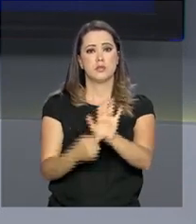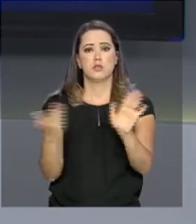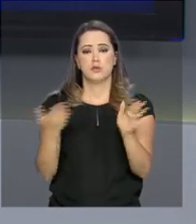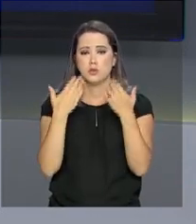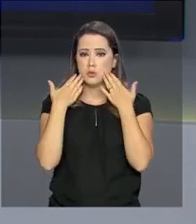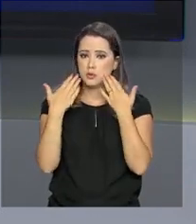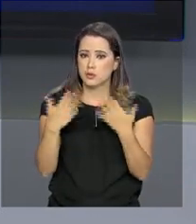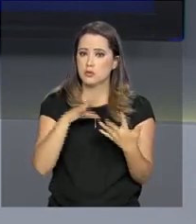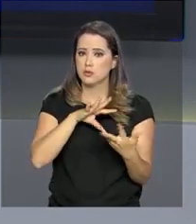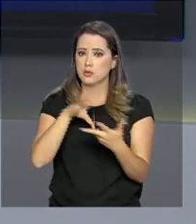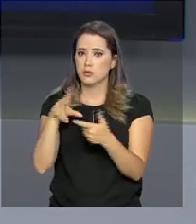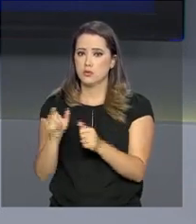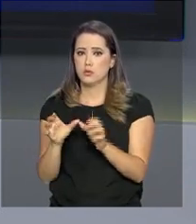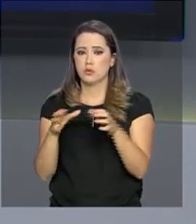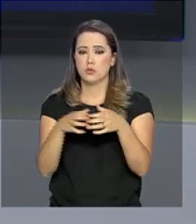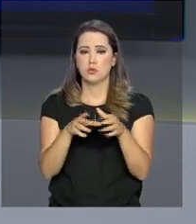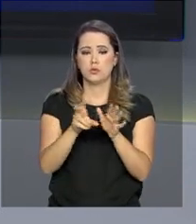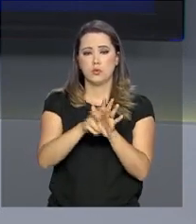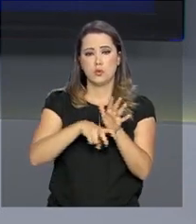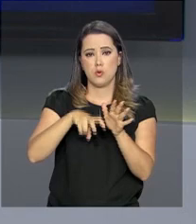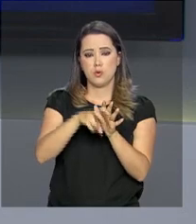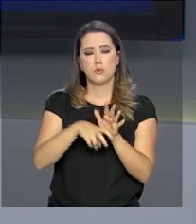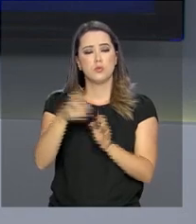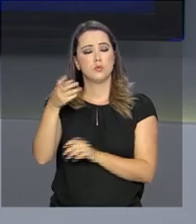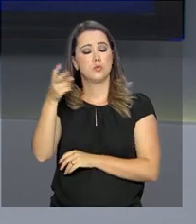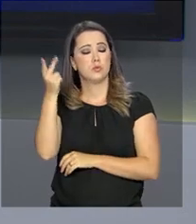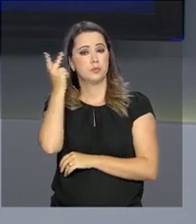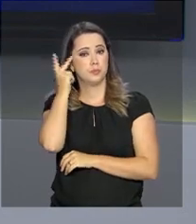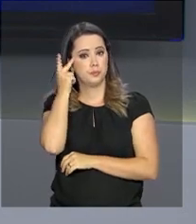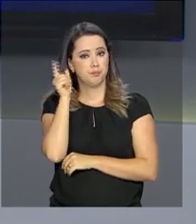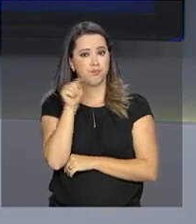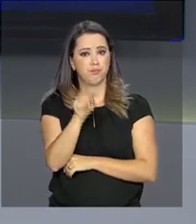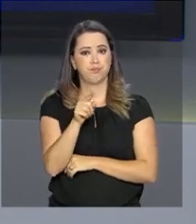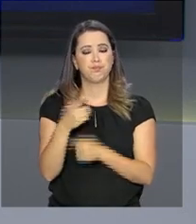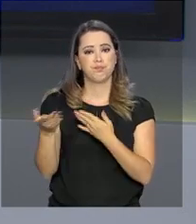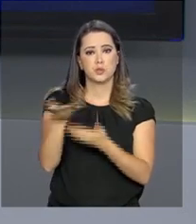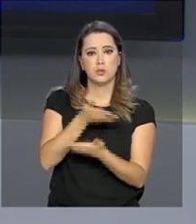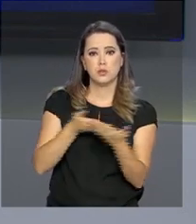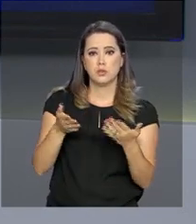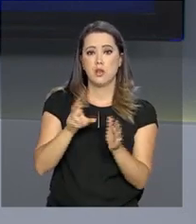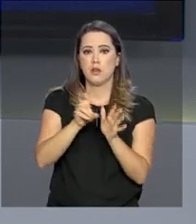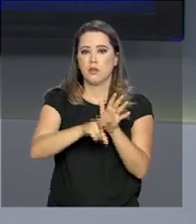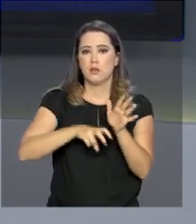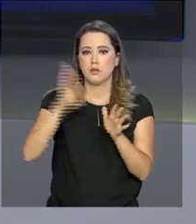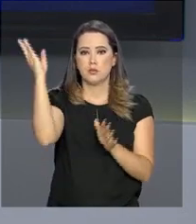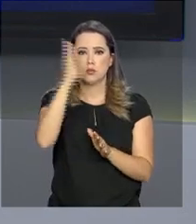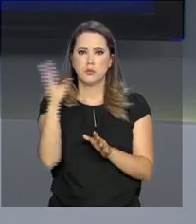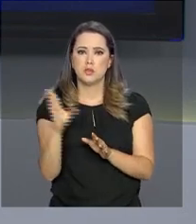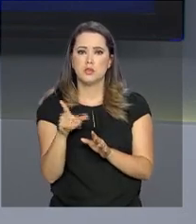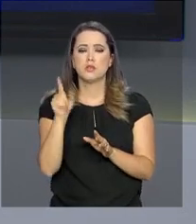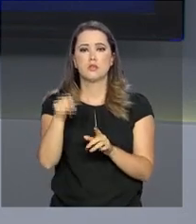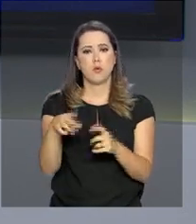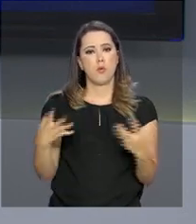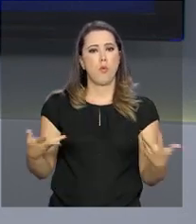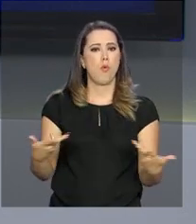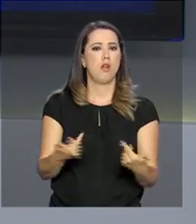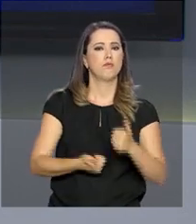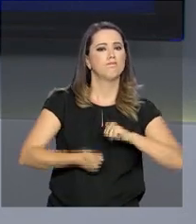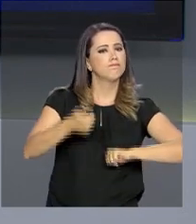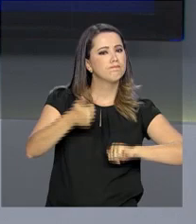evento internacional do setor, realizado em São Paulo. A ideia é associar o agro brasileiro a condições de qualidade,